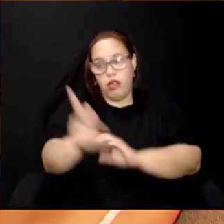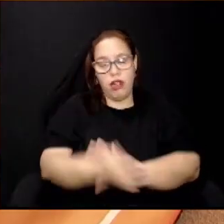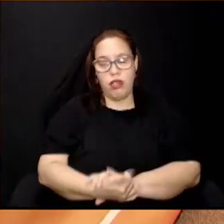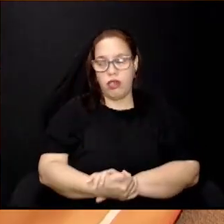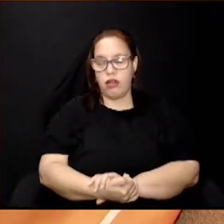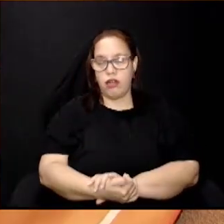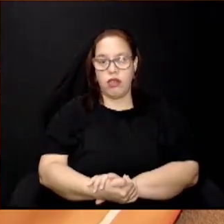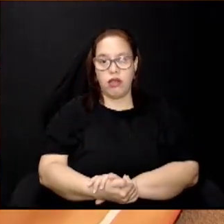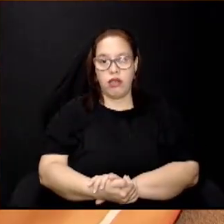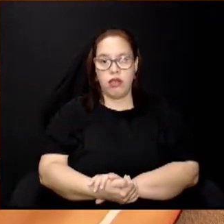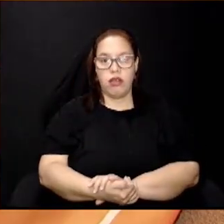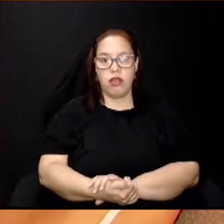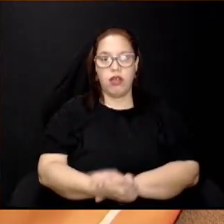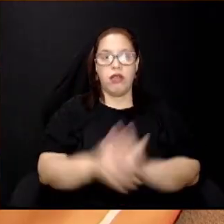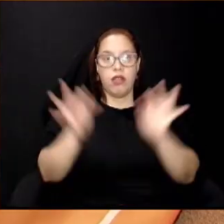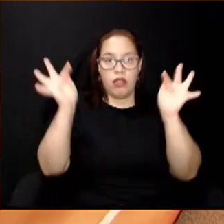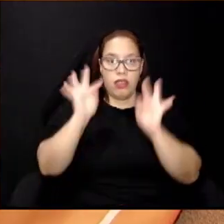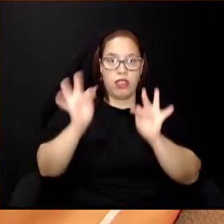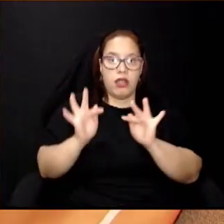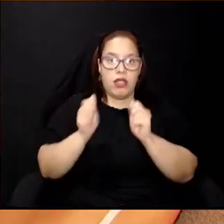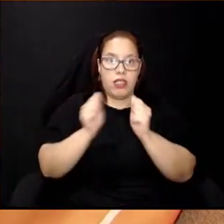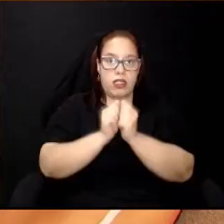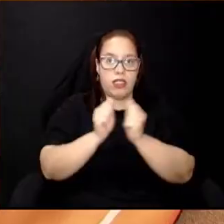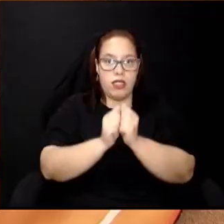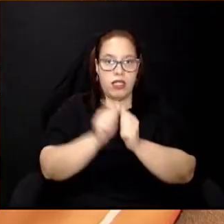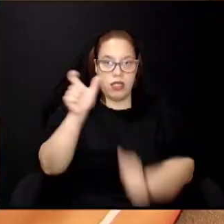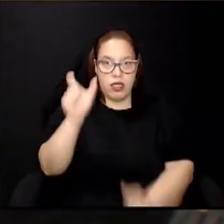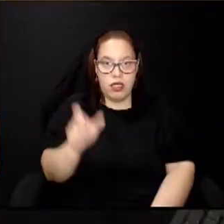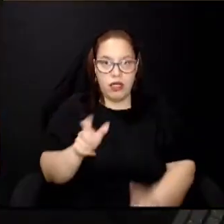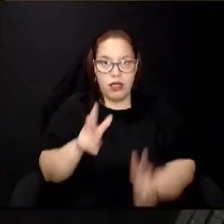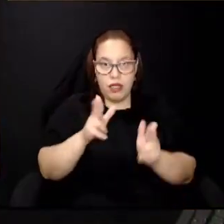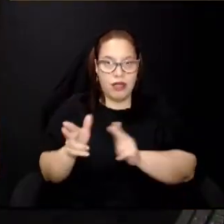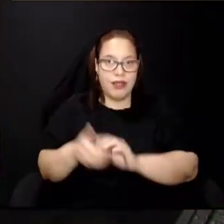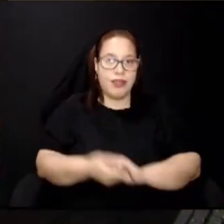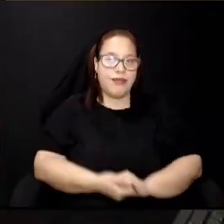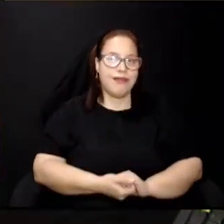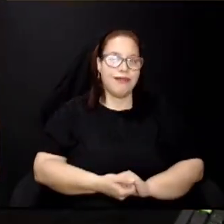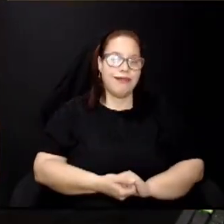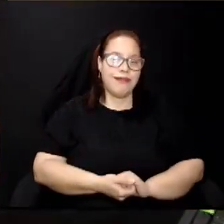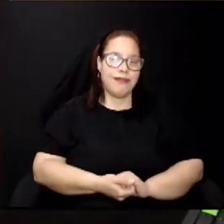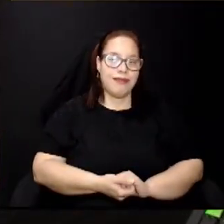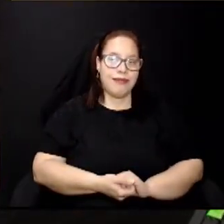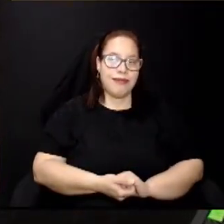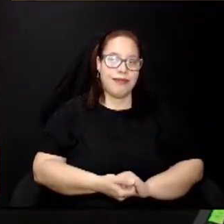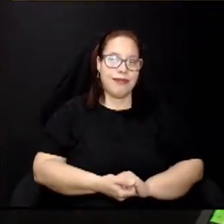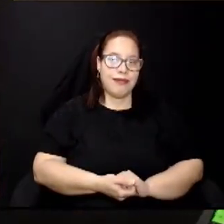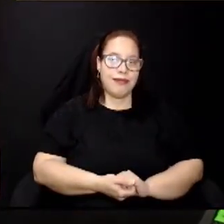eu sou feliz com eles assim do jeito que eles são também.